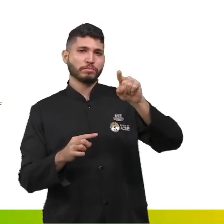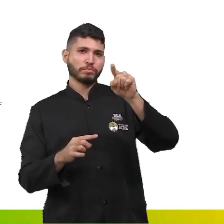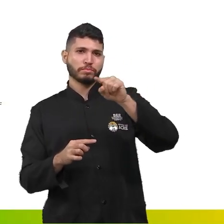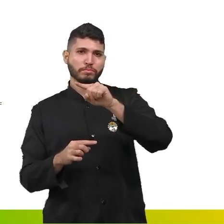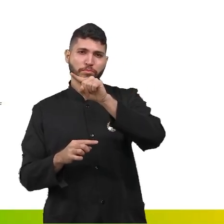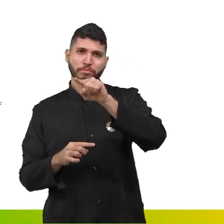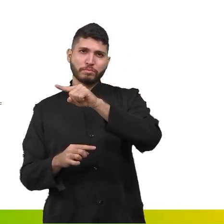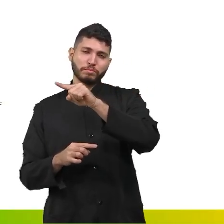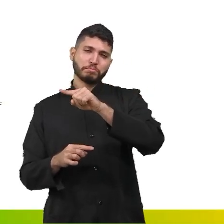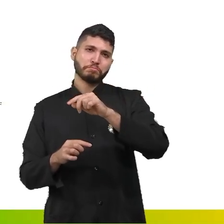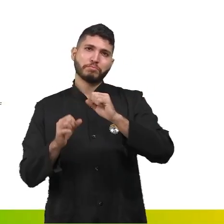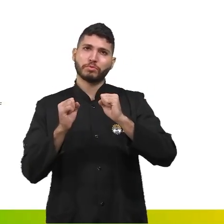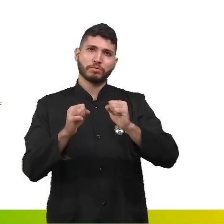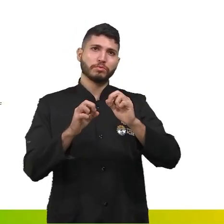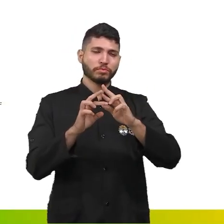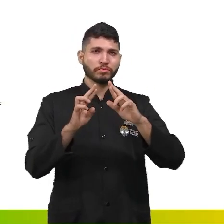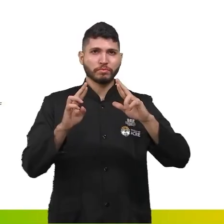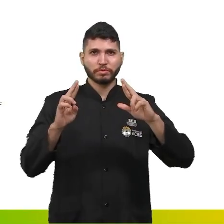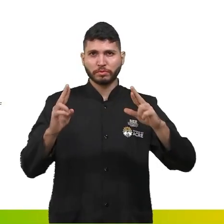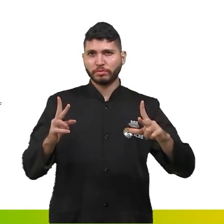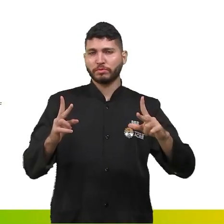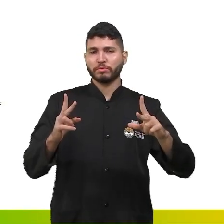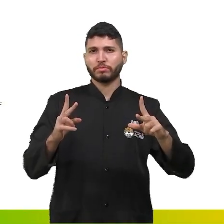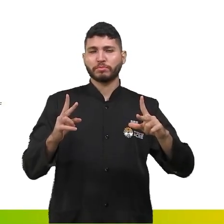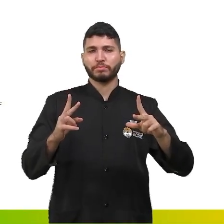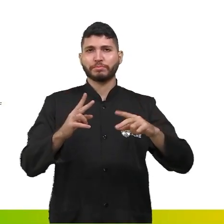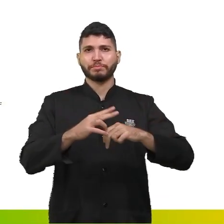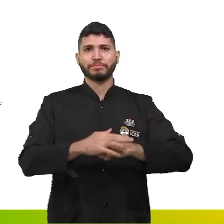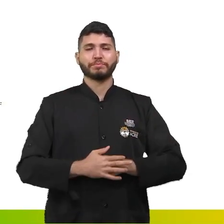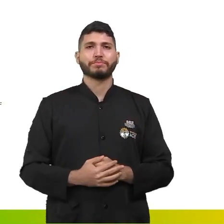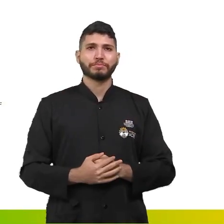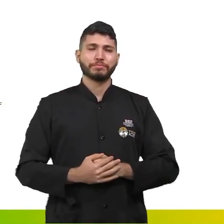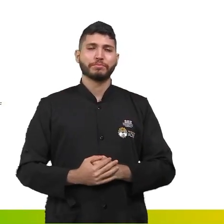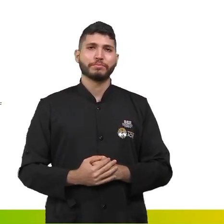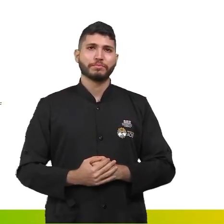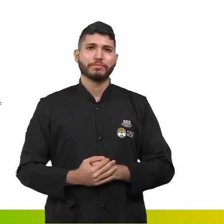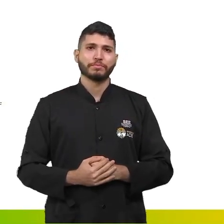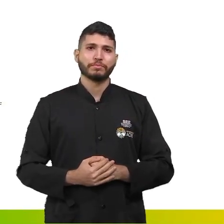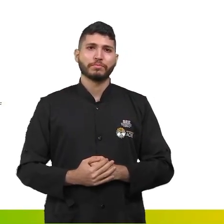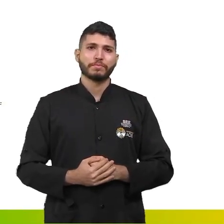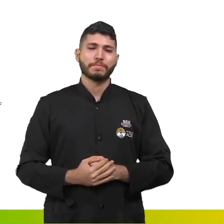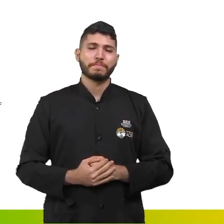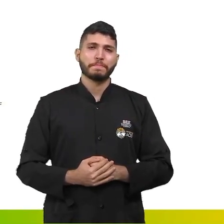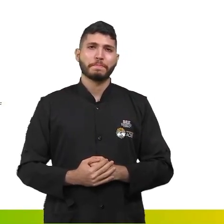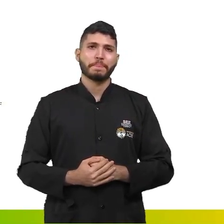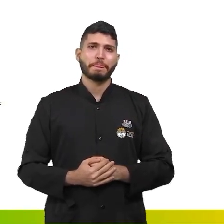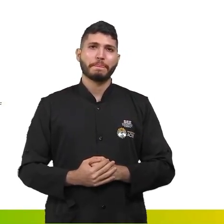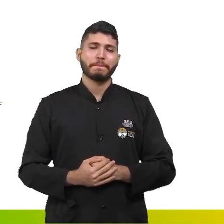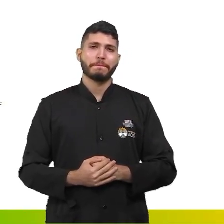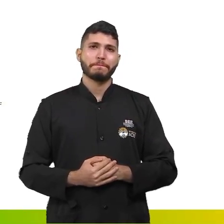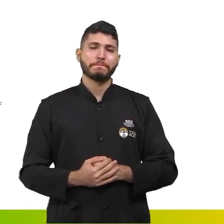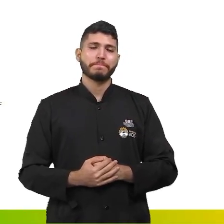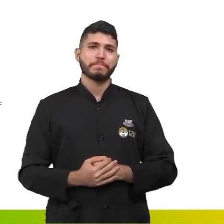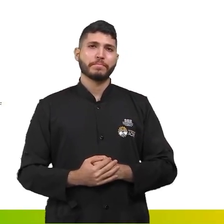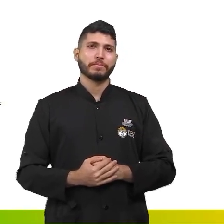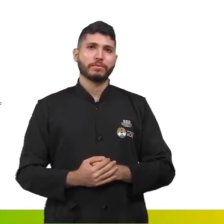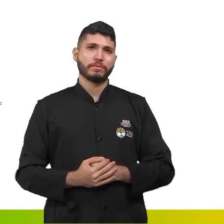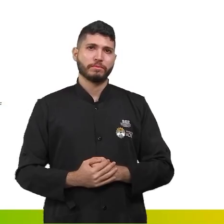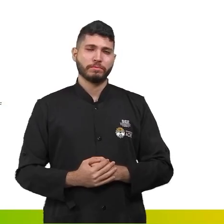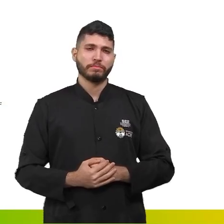vai tornar eles de forma diferente, ok? Então, por isso que deve